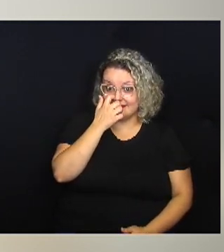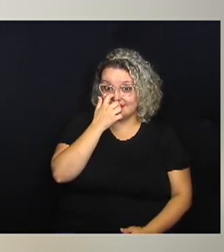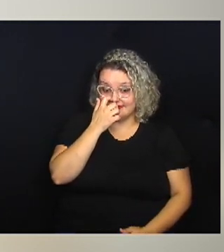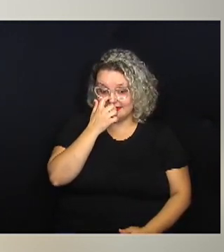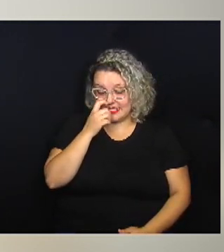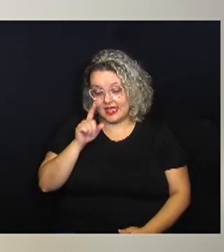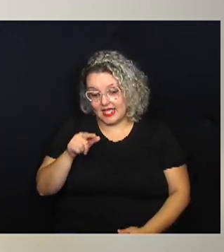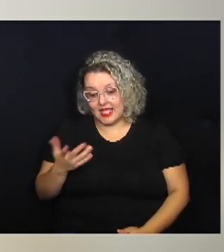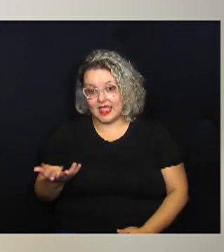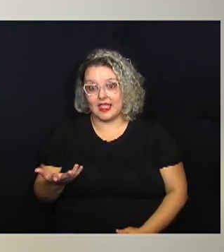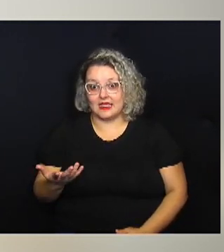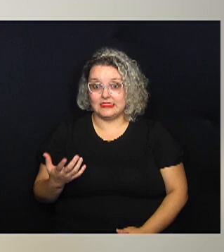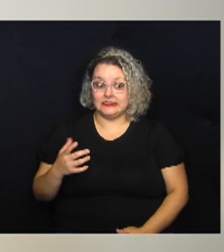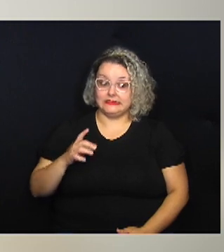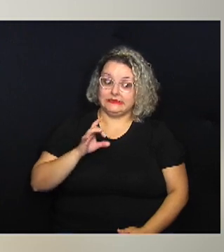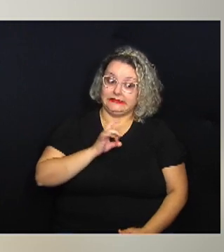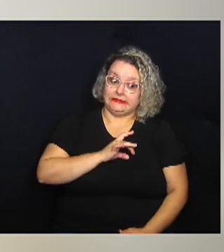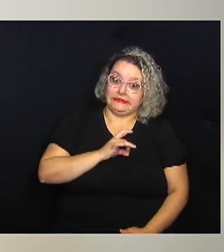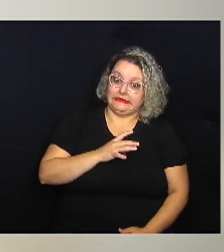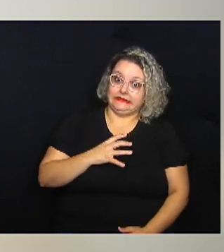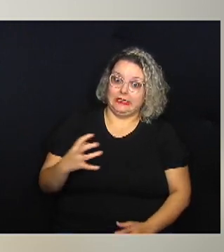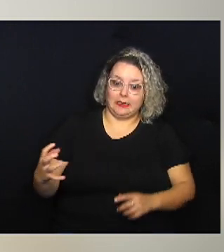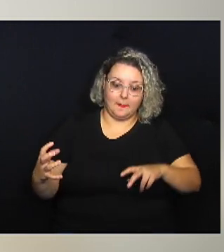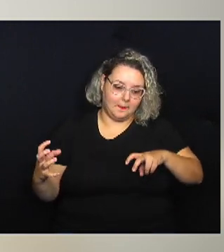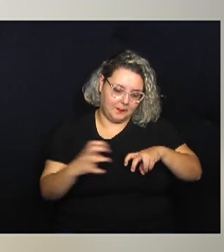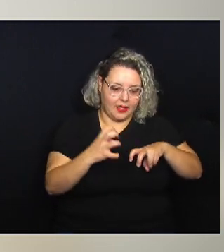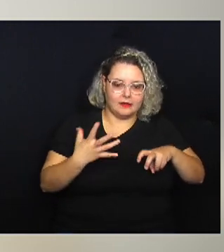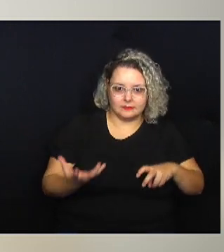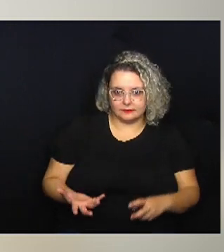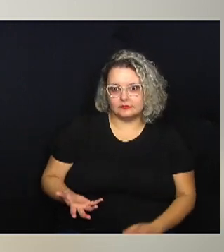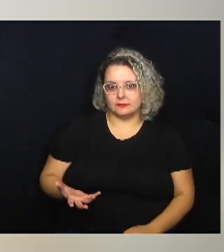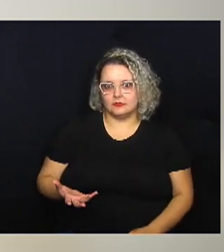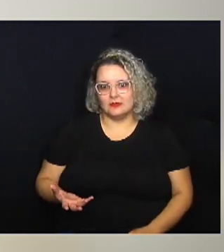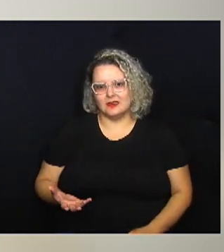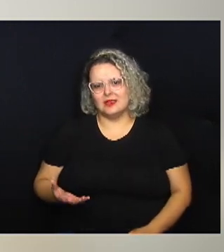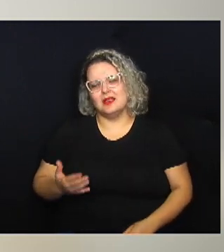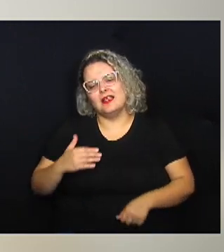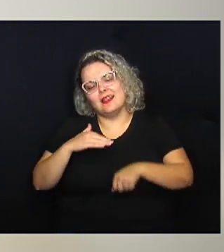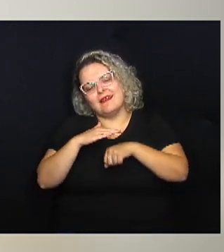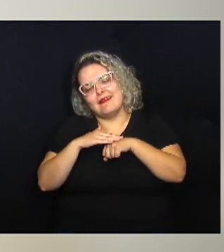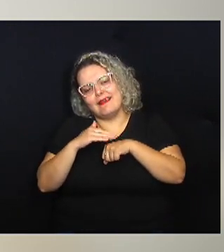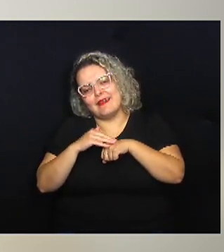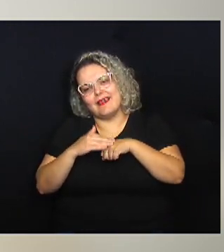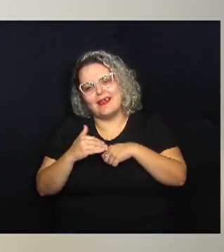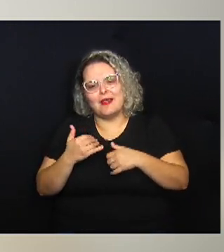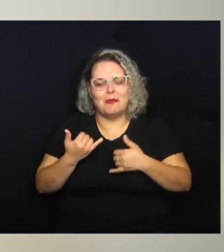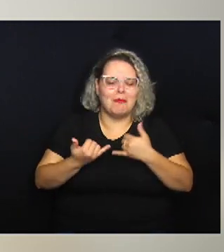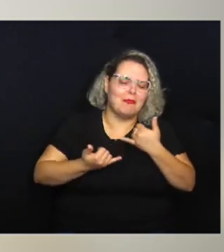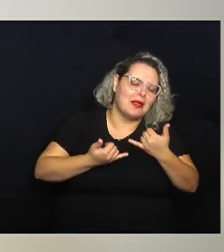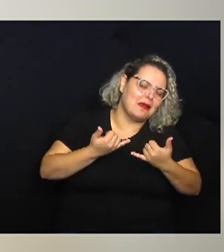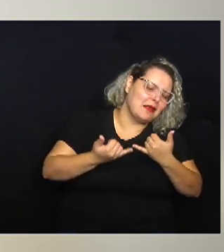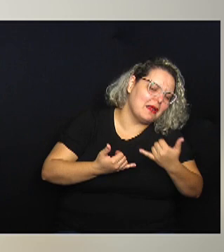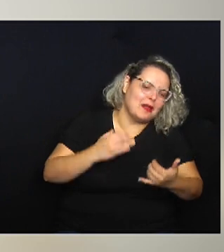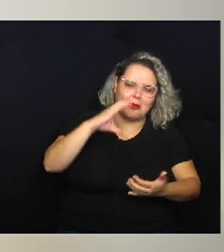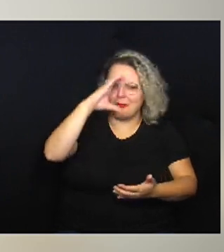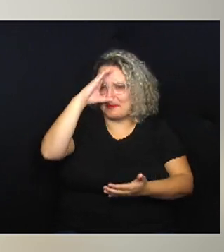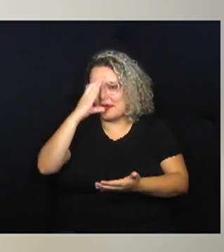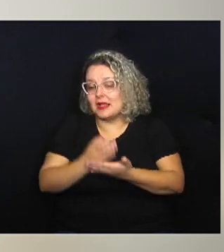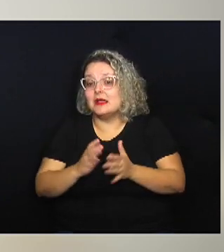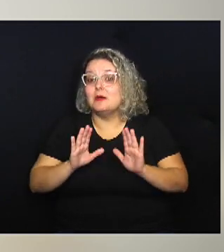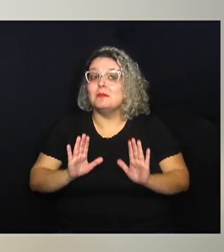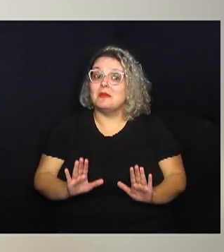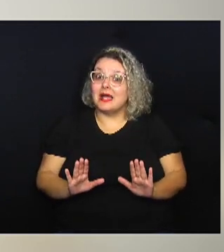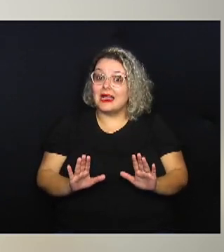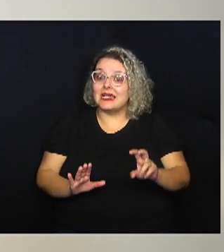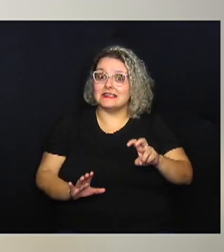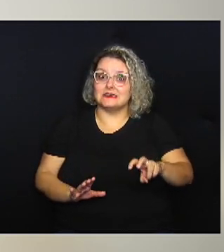acento um temor né dele ser mordido dormir um cachorro muito carinhoso confiável etc mas ele